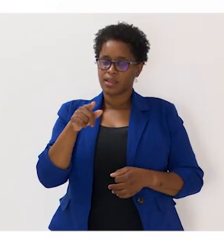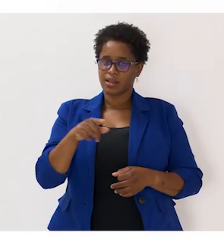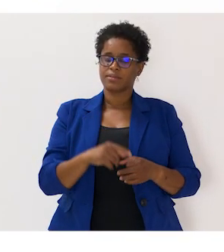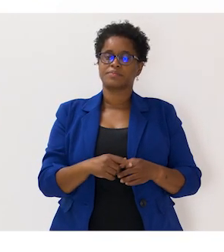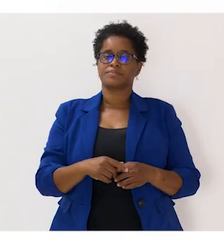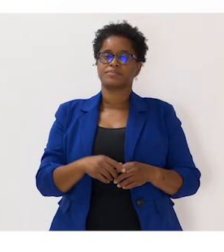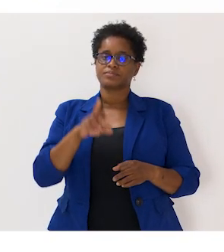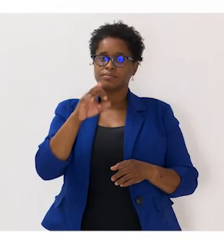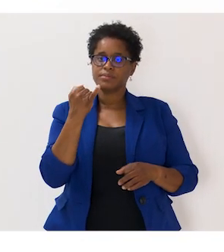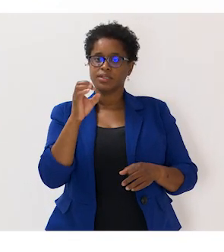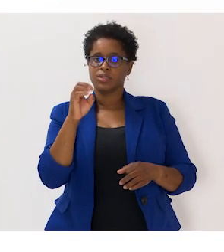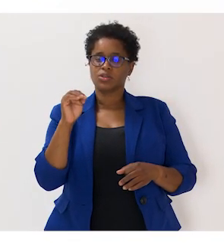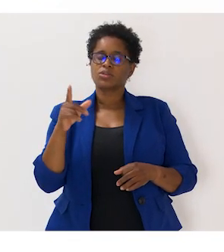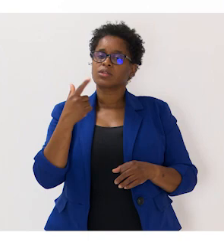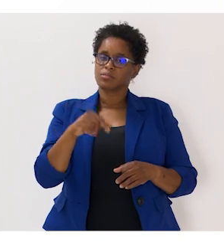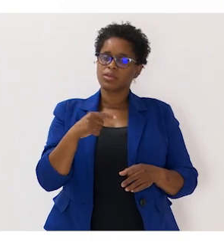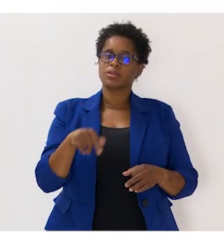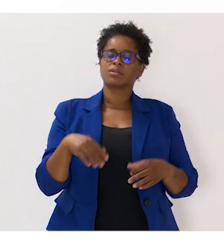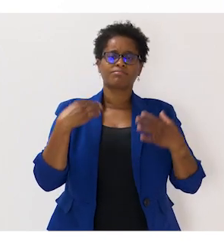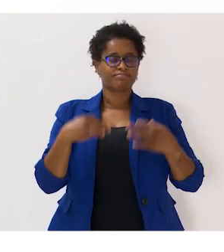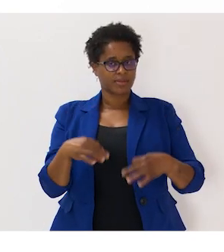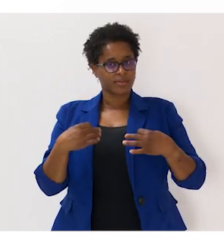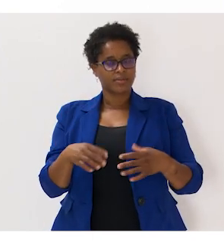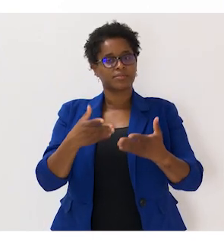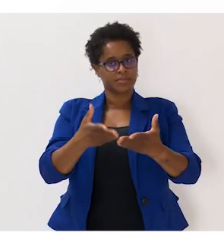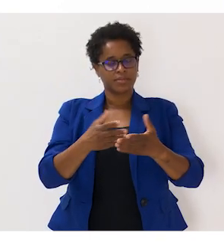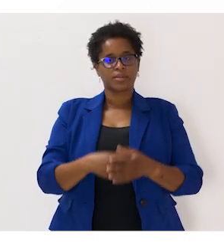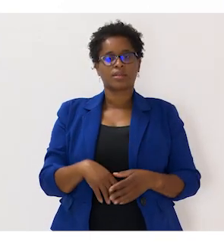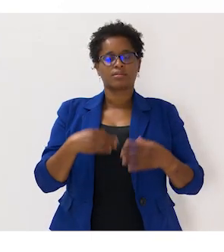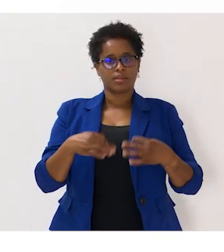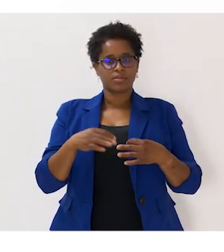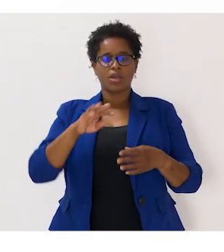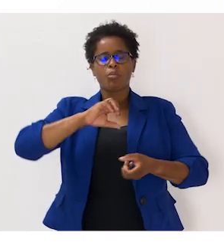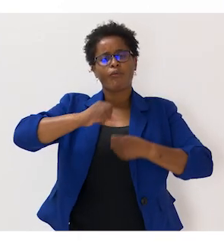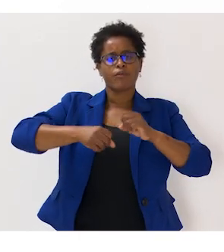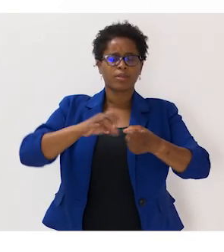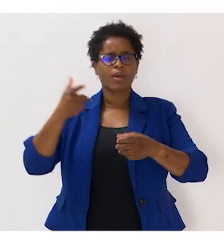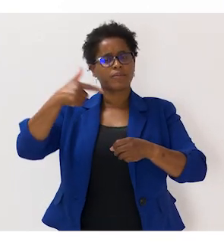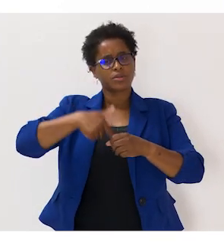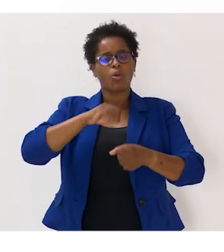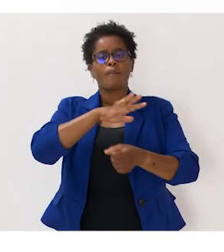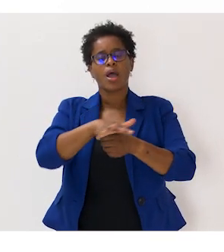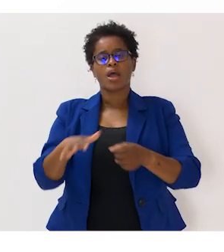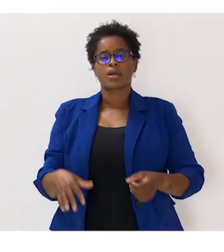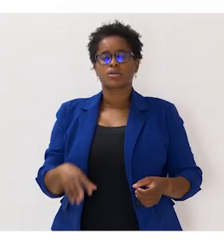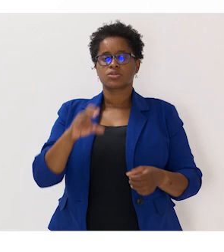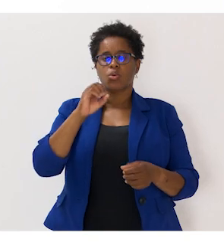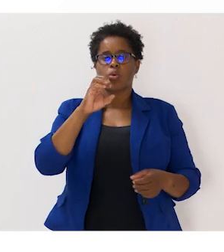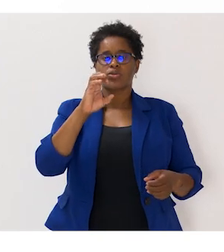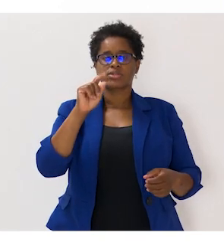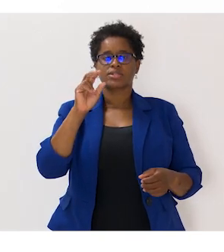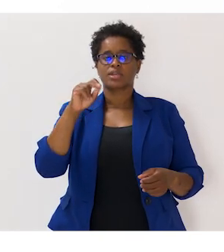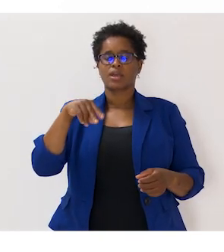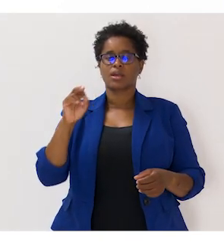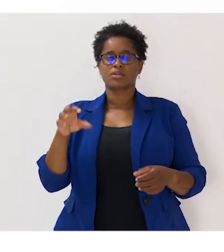os rios, que mantêm-se em constante movimento para abastecerem os mares e oceanos e